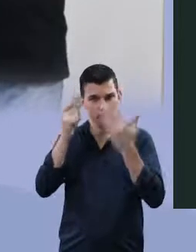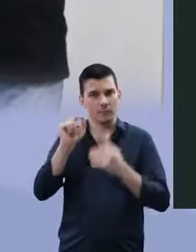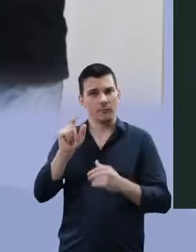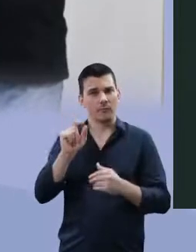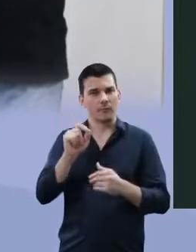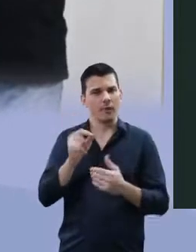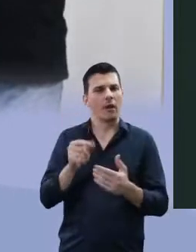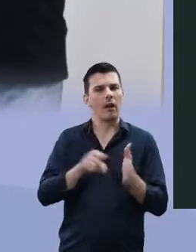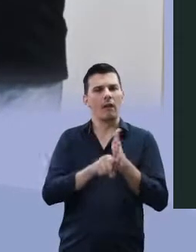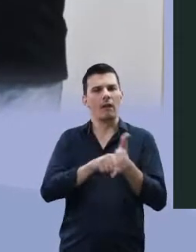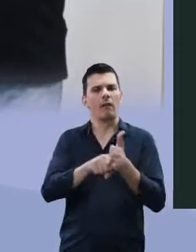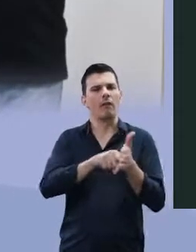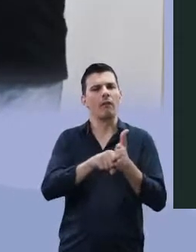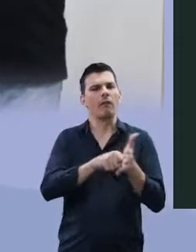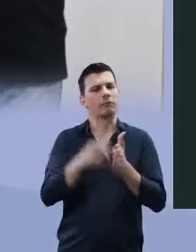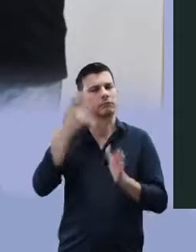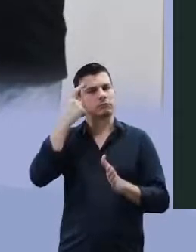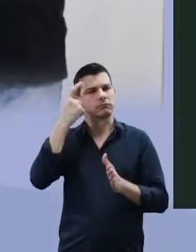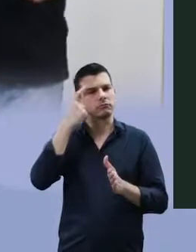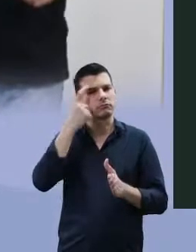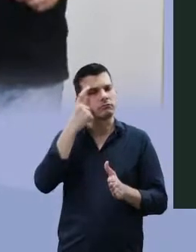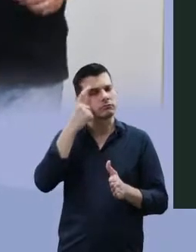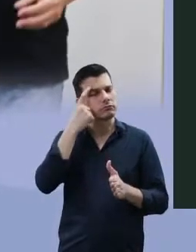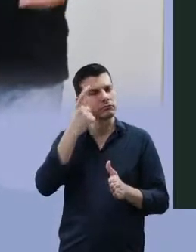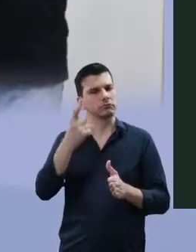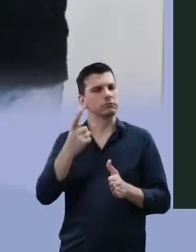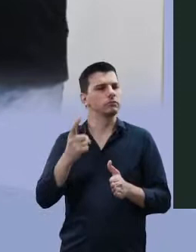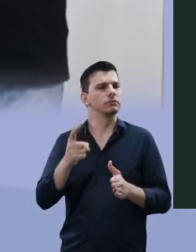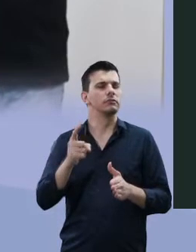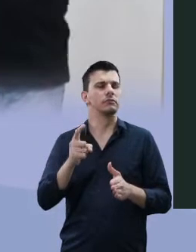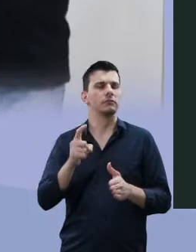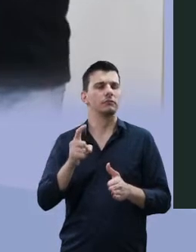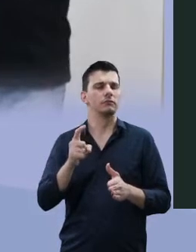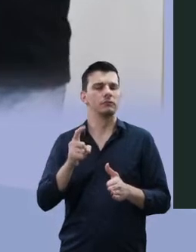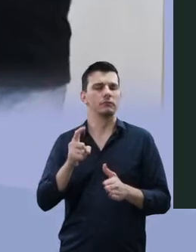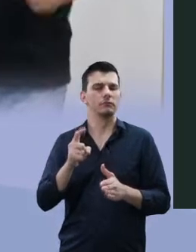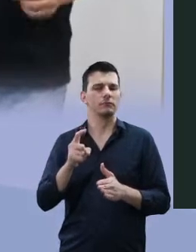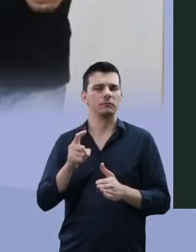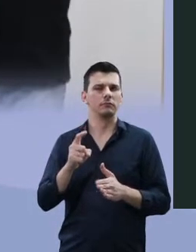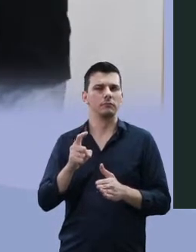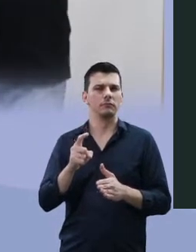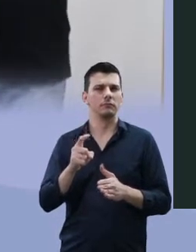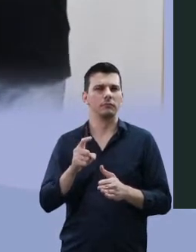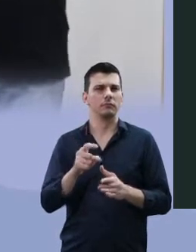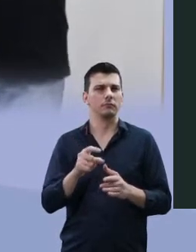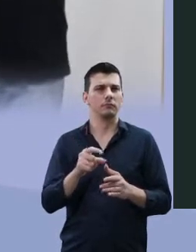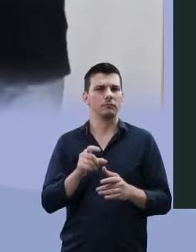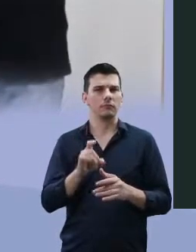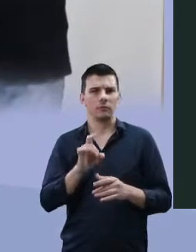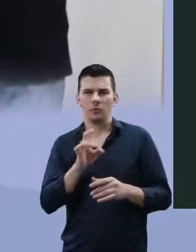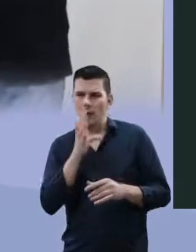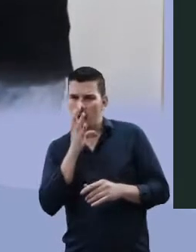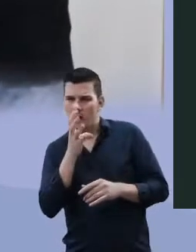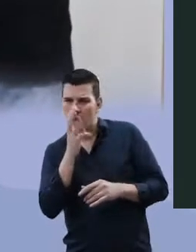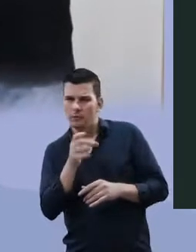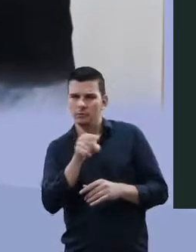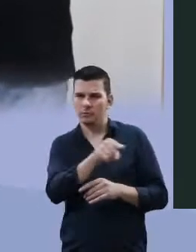sua crítica, né, a essa ideia do mito da democracia racial, do lugar do negro na sociedade. Então, o